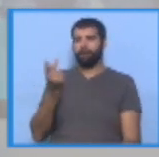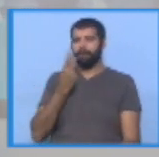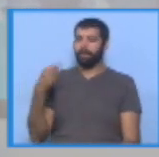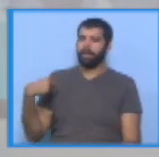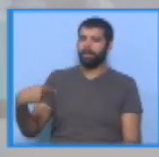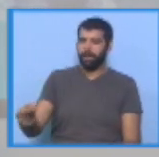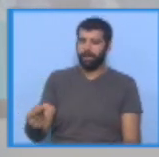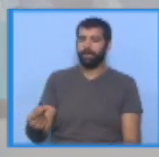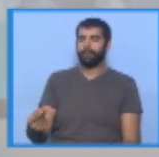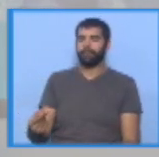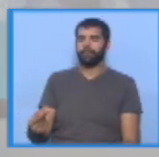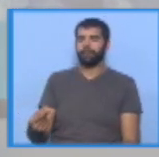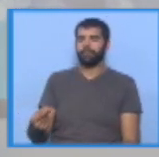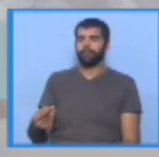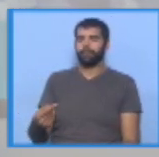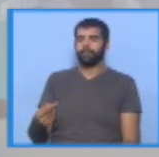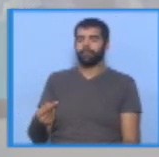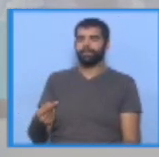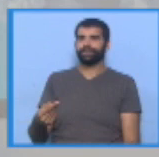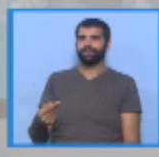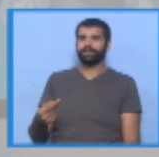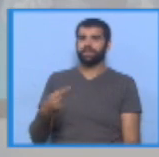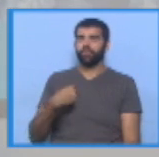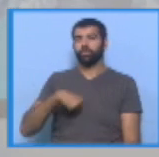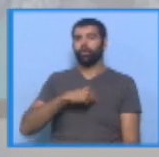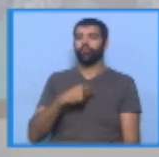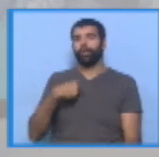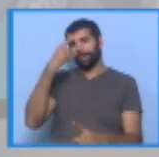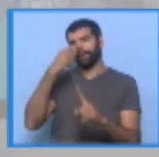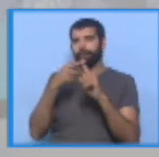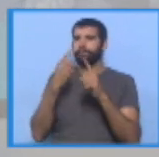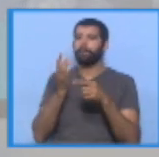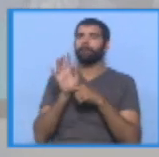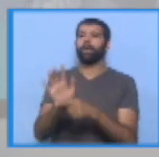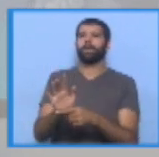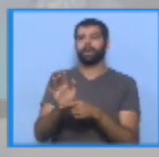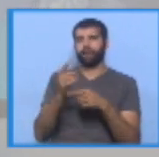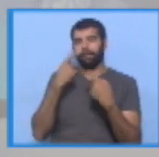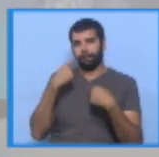vivemos muito, demasiado para fora, não no sentido